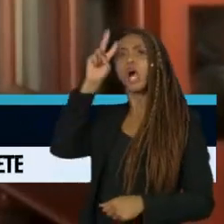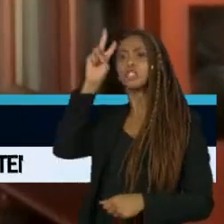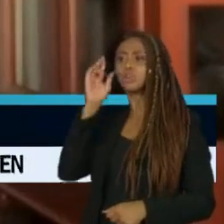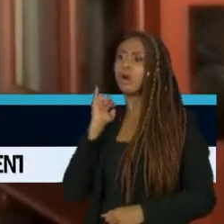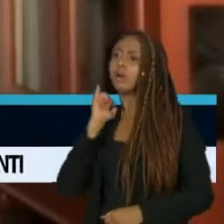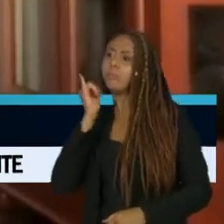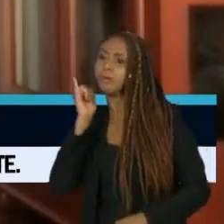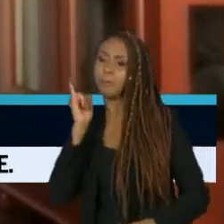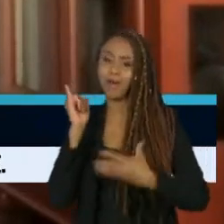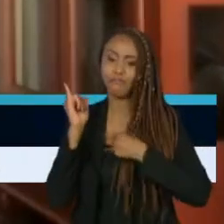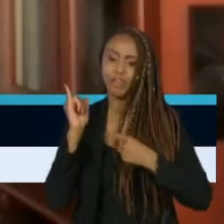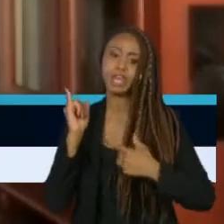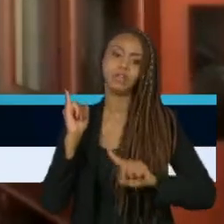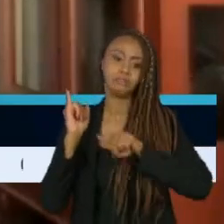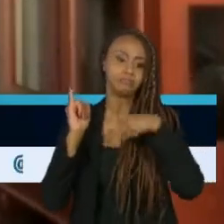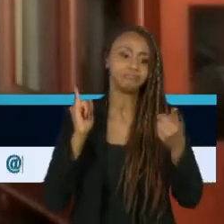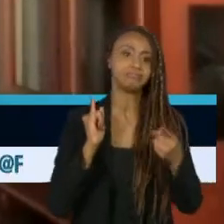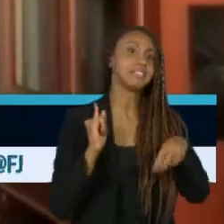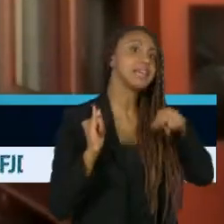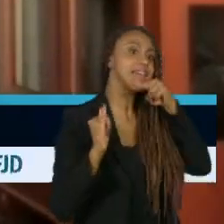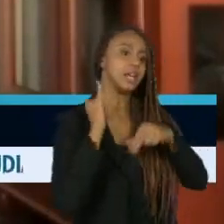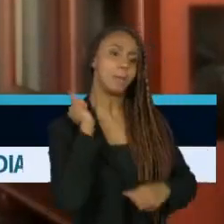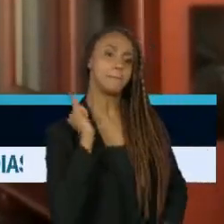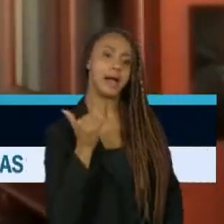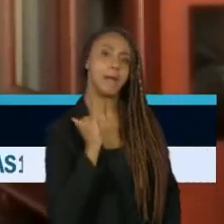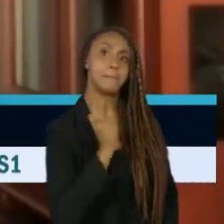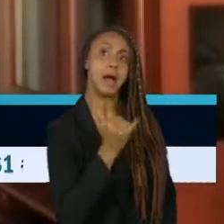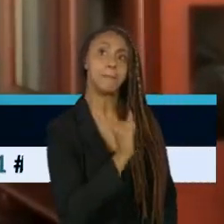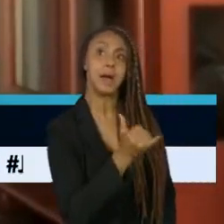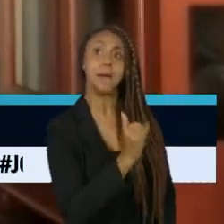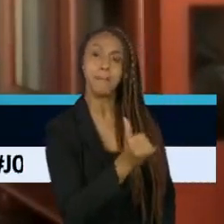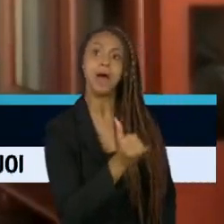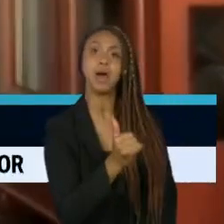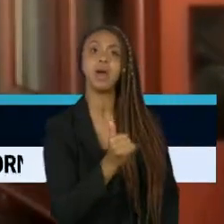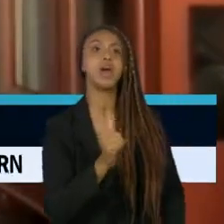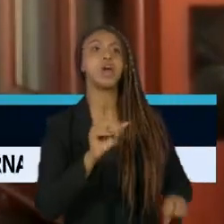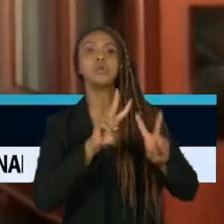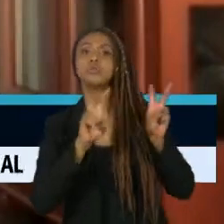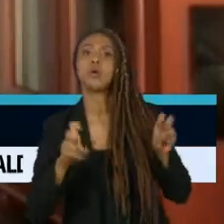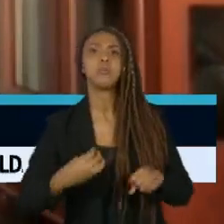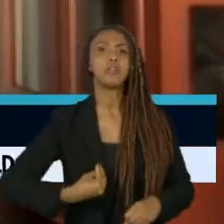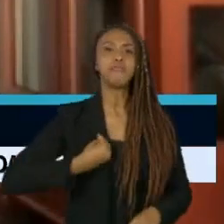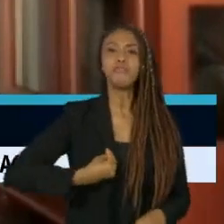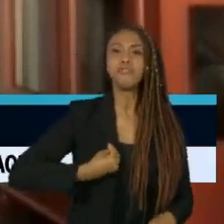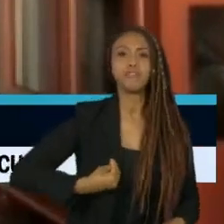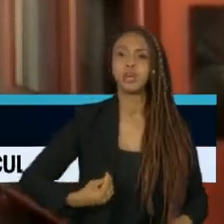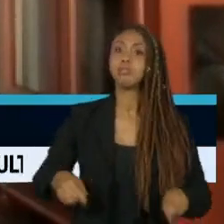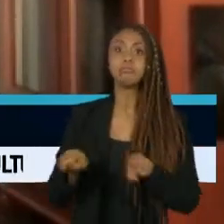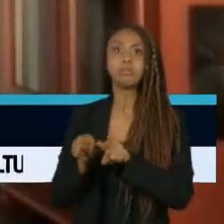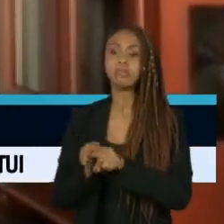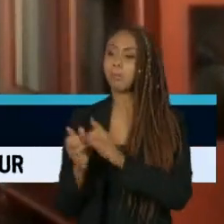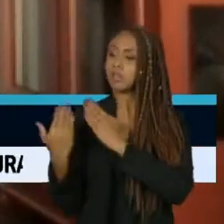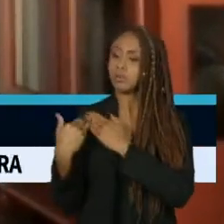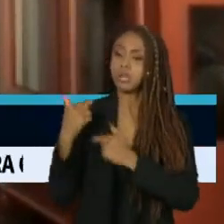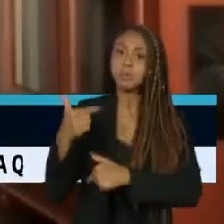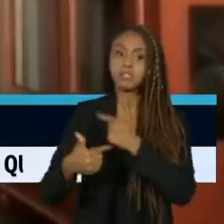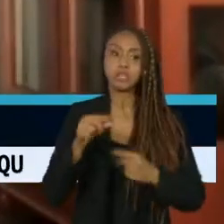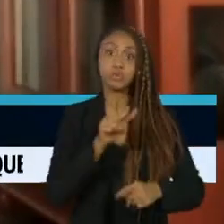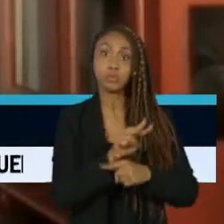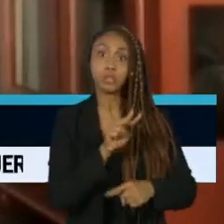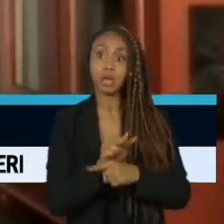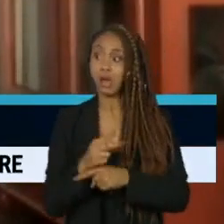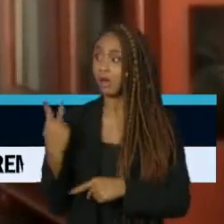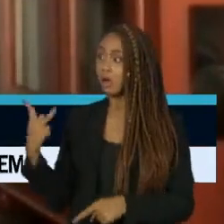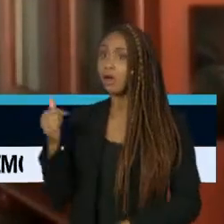filhos, seja também a transmissão de conhecimento sobre a vida desempenhada pelas avós. Esse é um papel